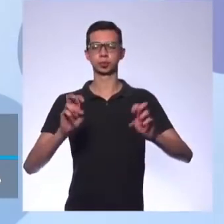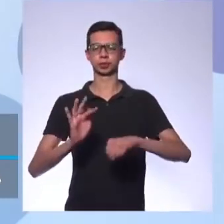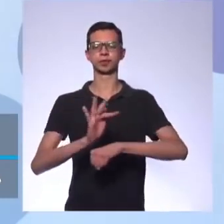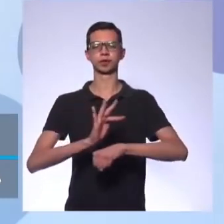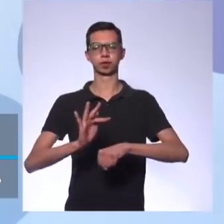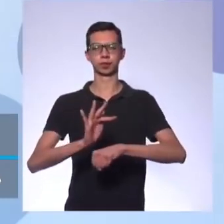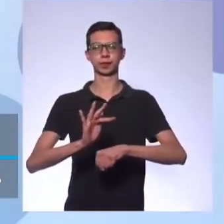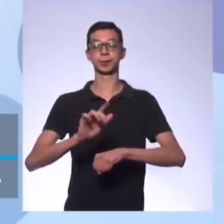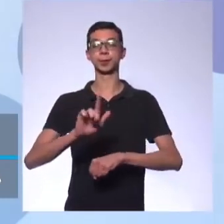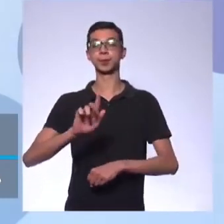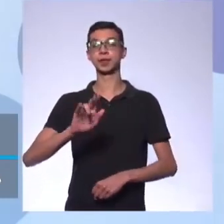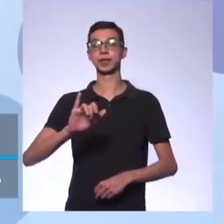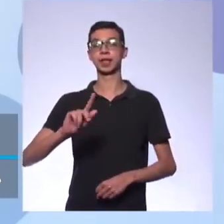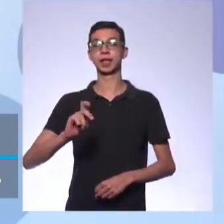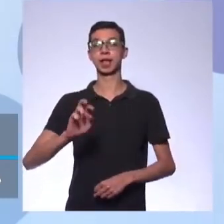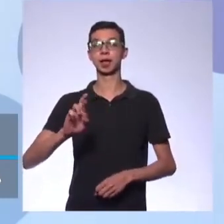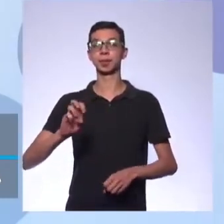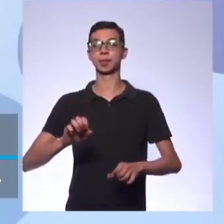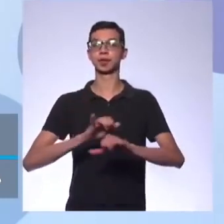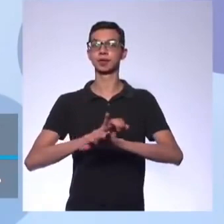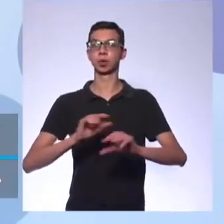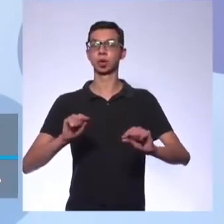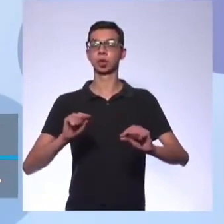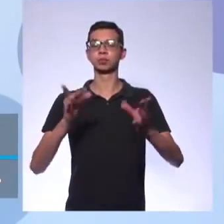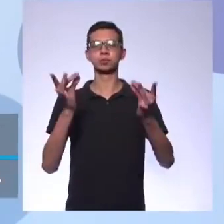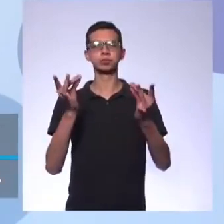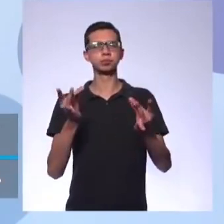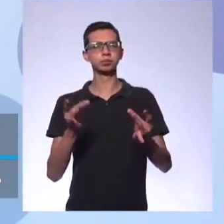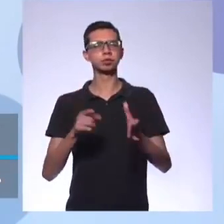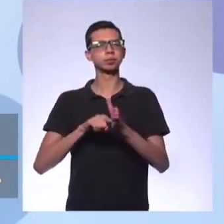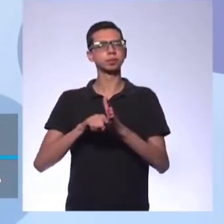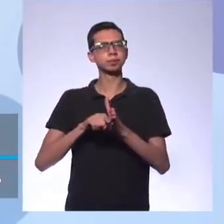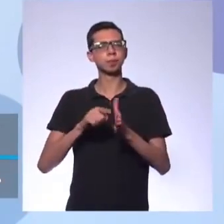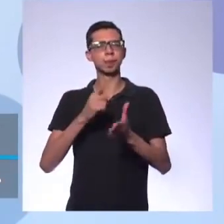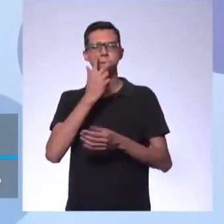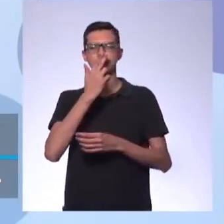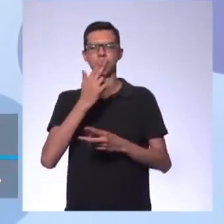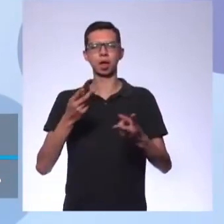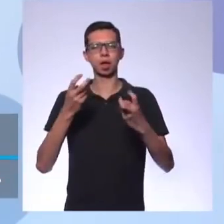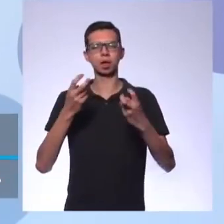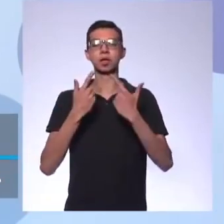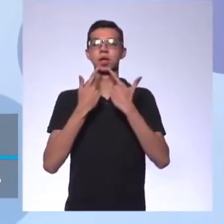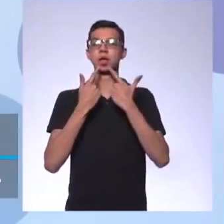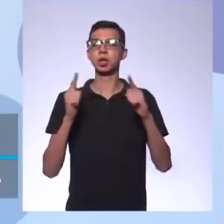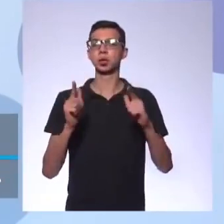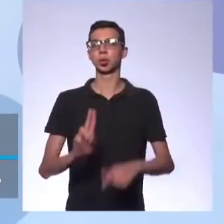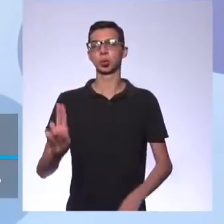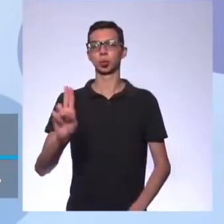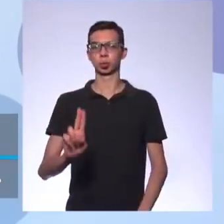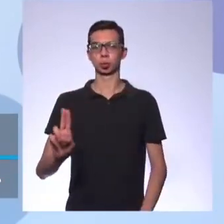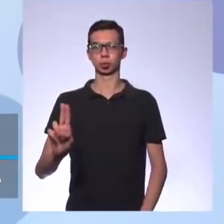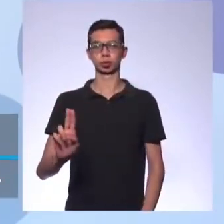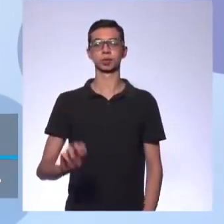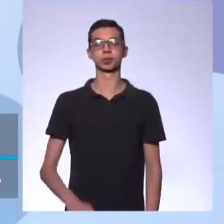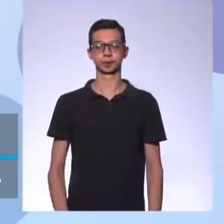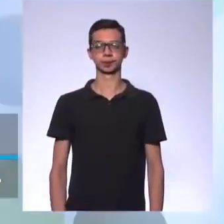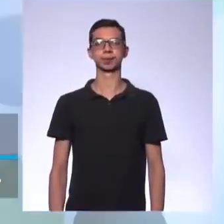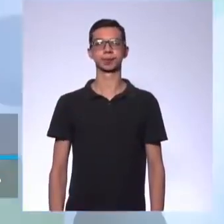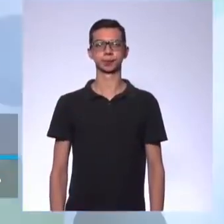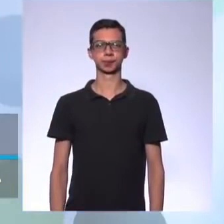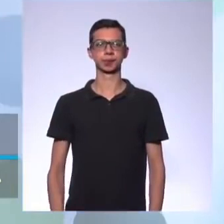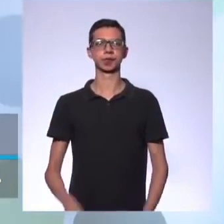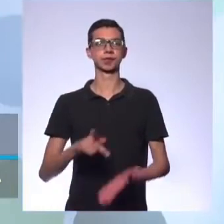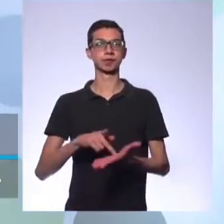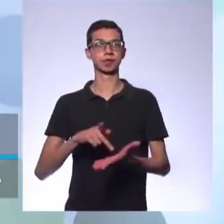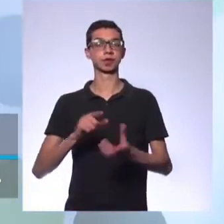o Guilherme falou da questão da profundidade, achei interessante também, a linguagem usada... Olha, funciona assim,